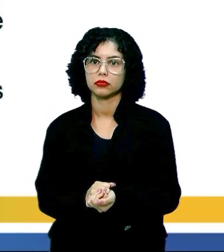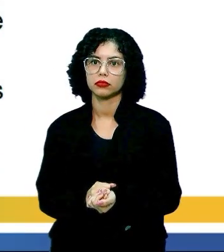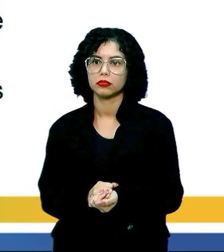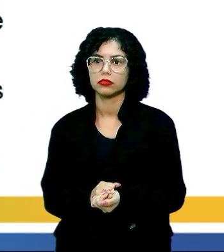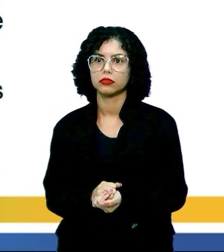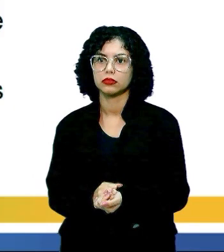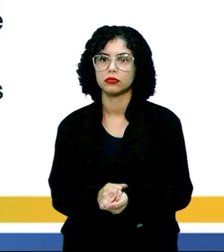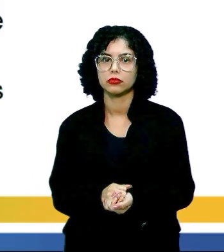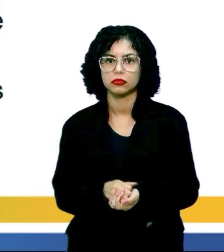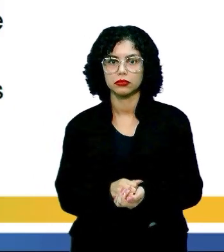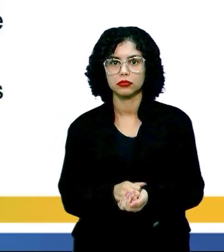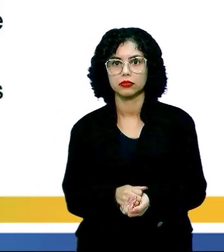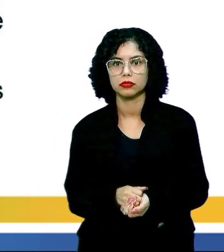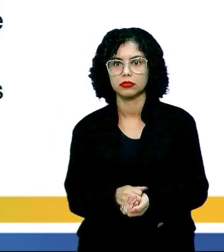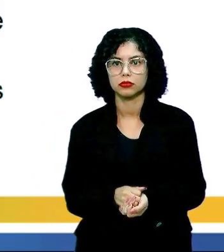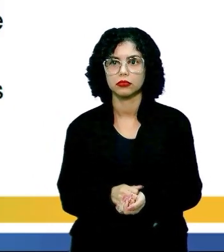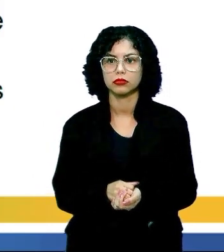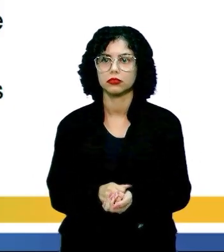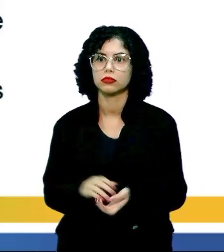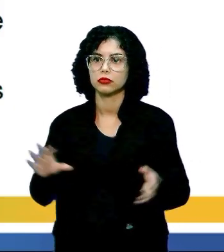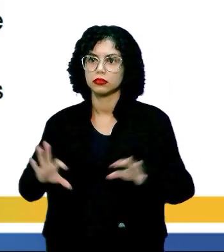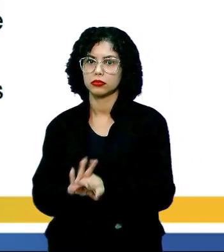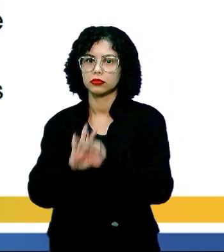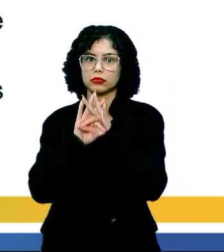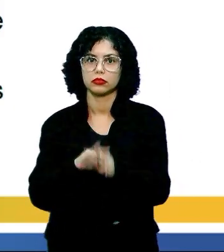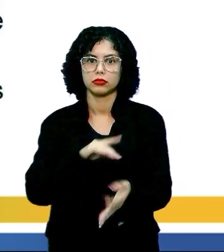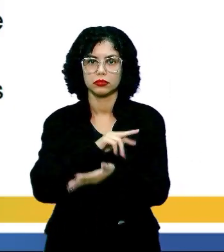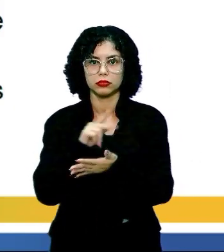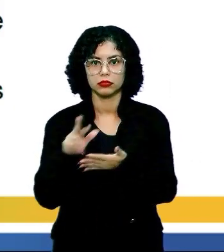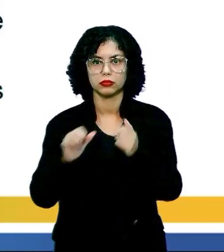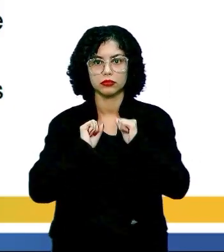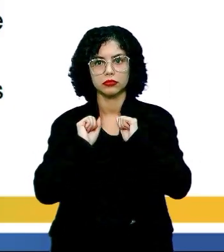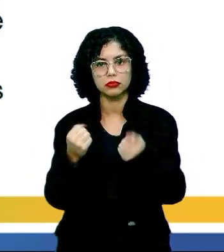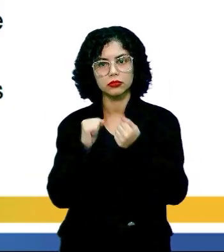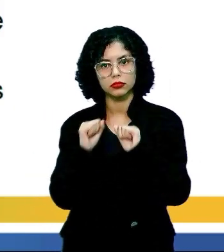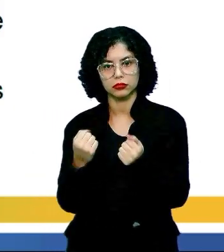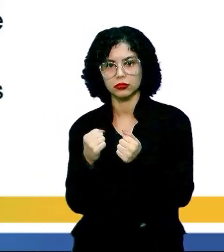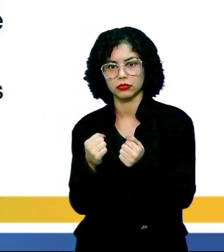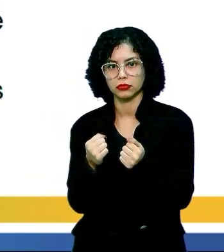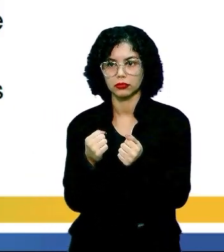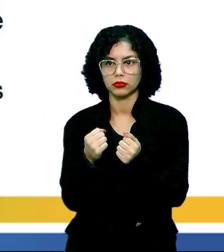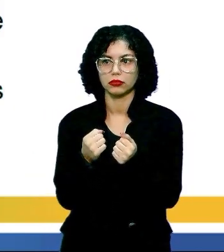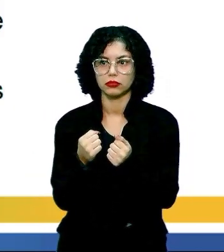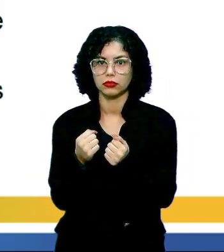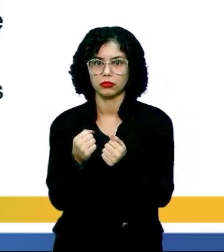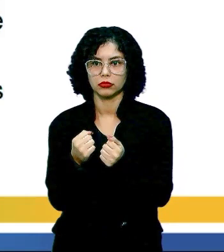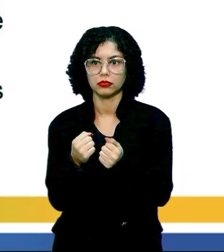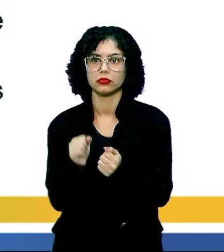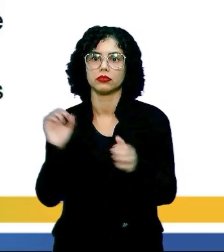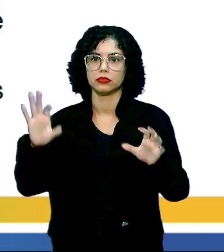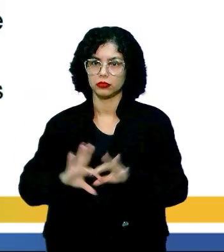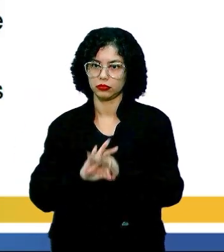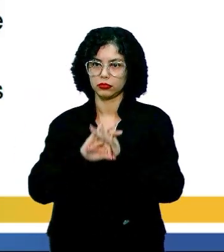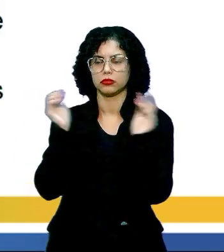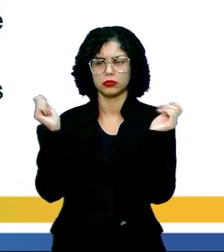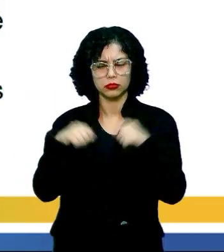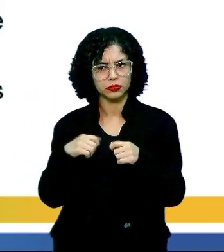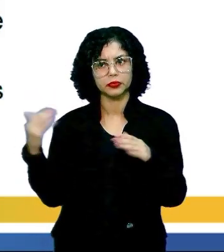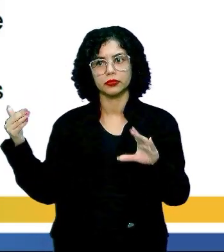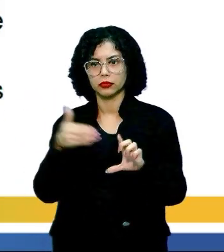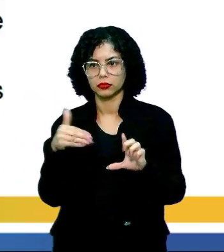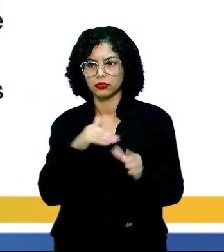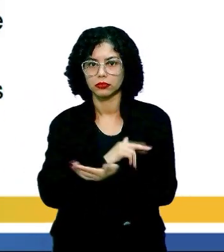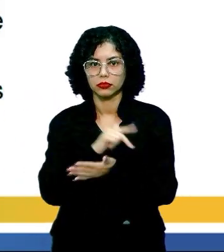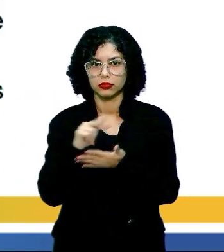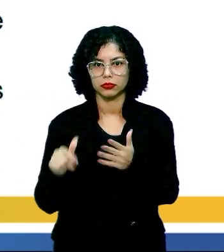buscar localizar o comando essa difusão possibilitou acesso em diversas em essa difusão possibilitou